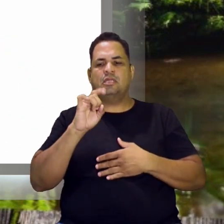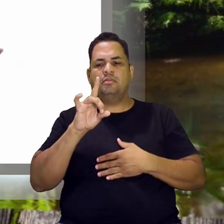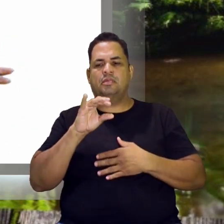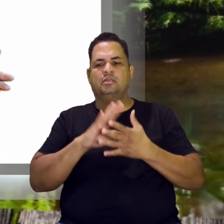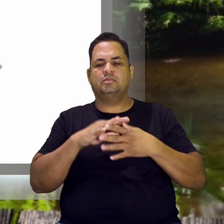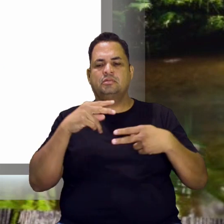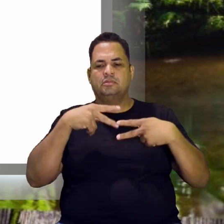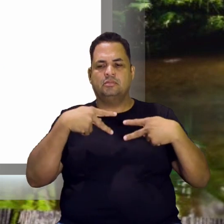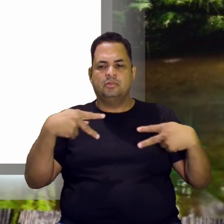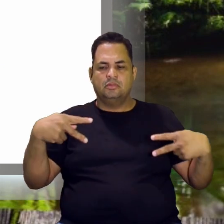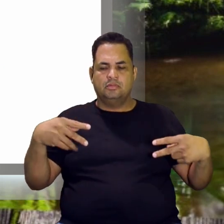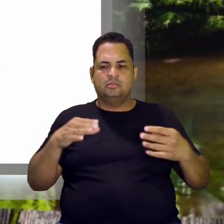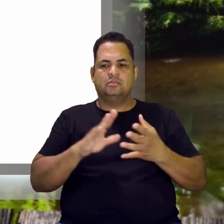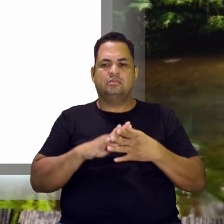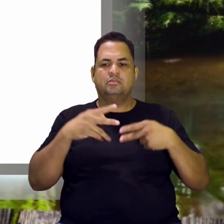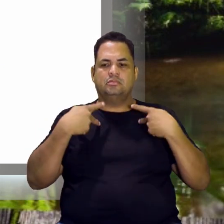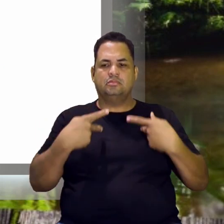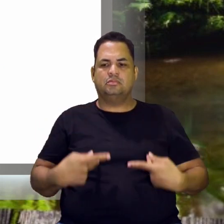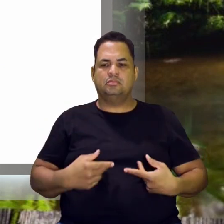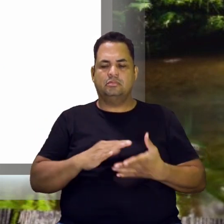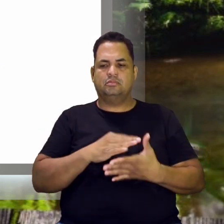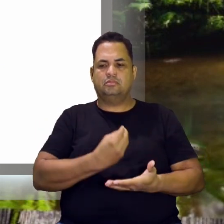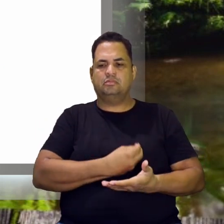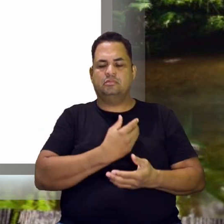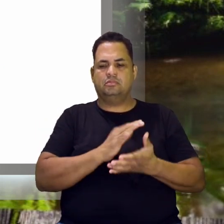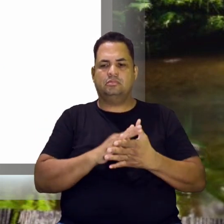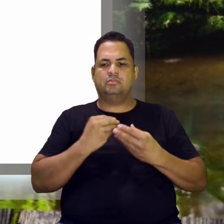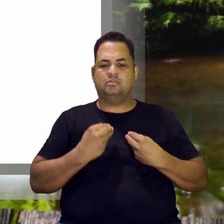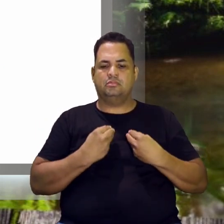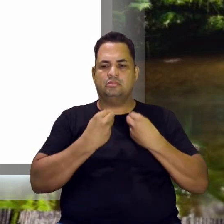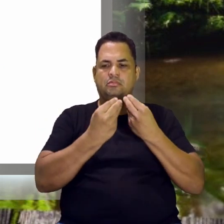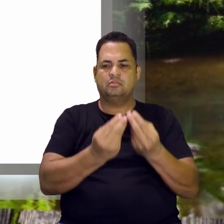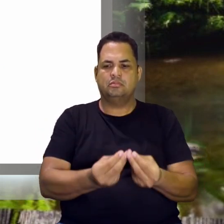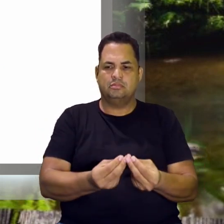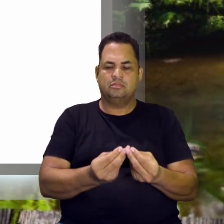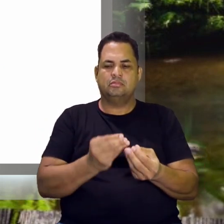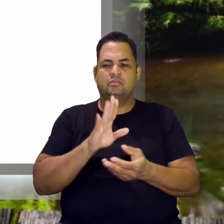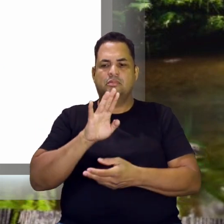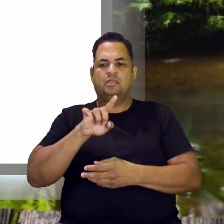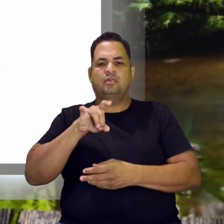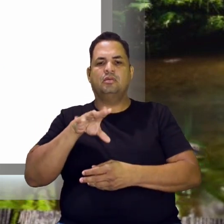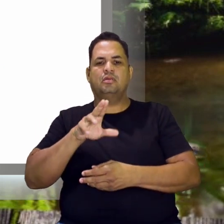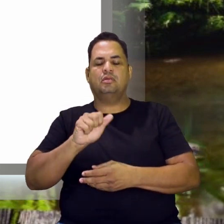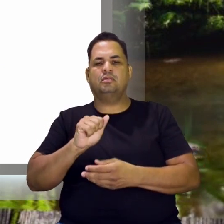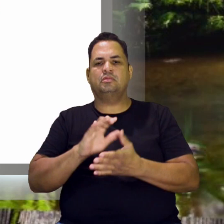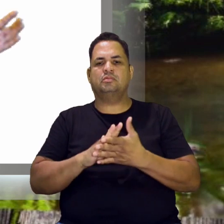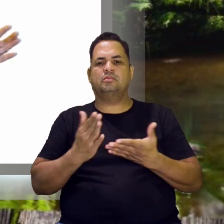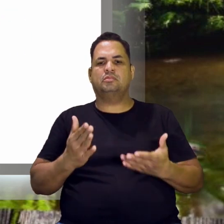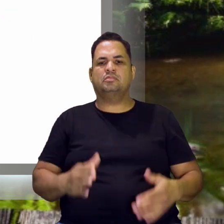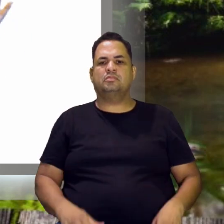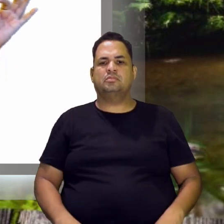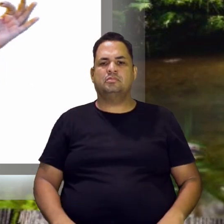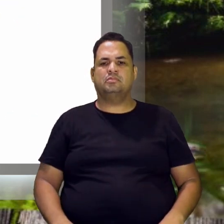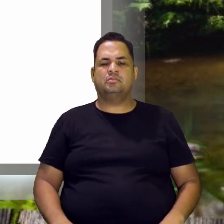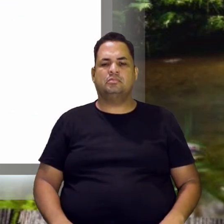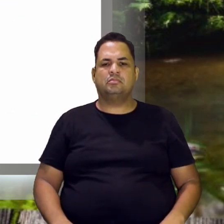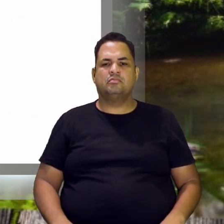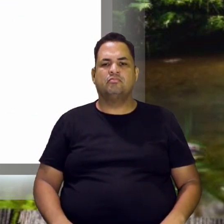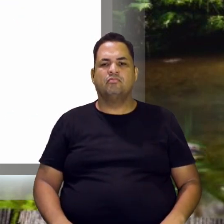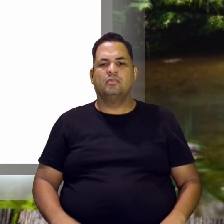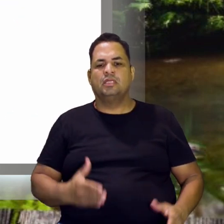as proteínas presentes nos corpos desses seres vivos e devolvendo na forma inorgânica. E aí os detritívoros vão